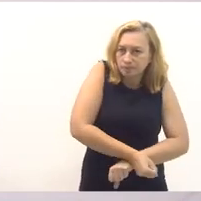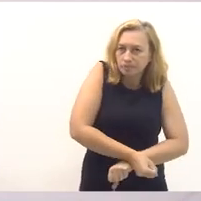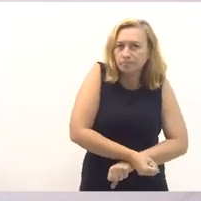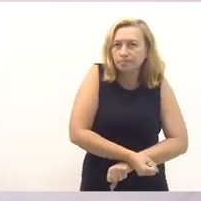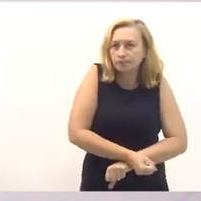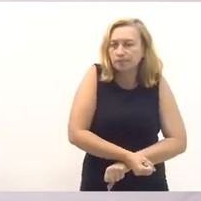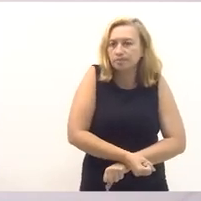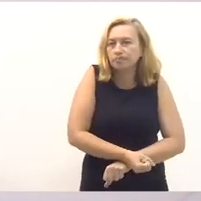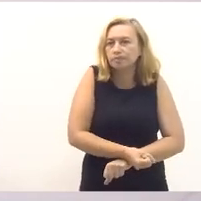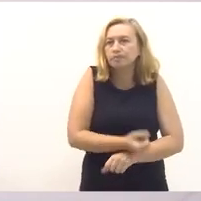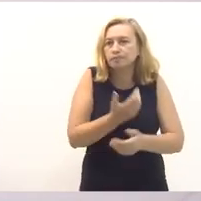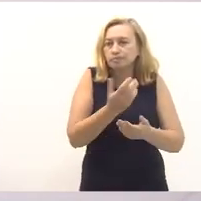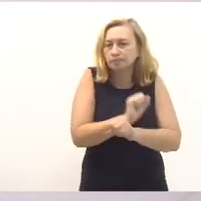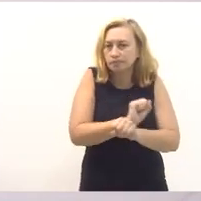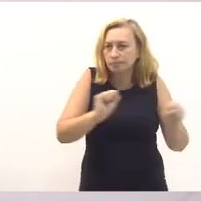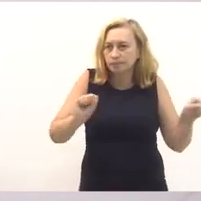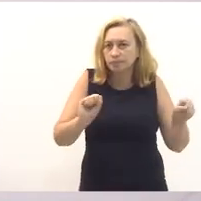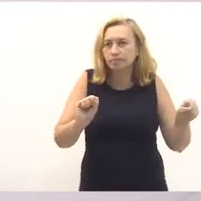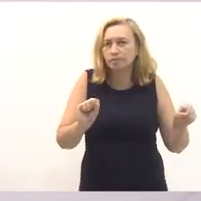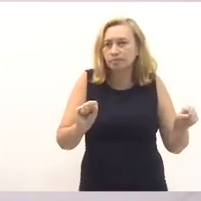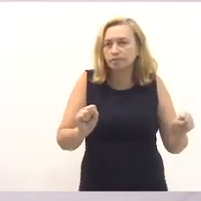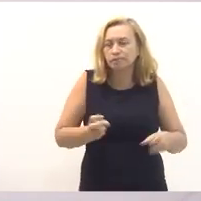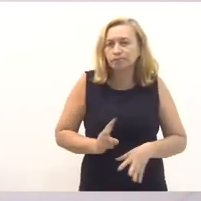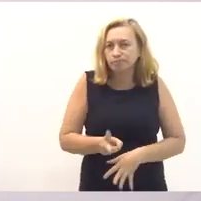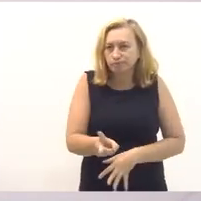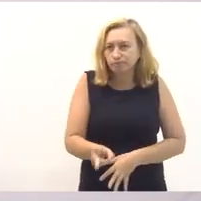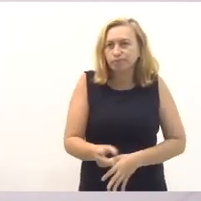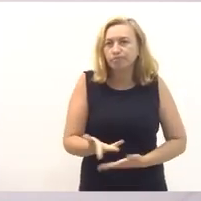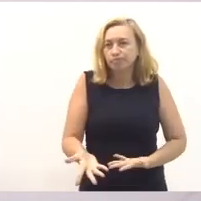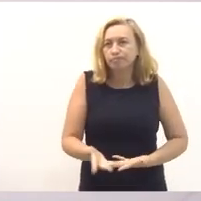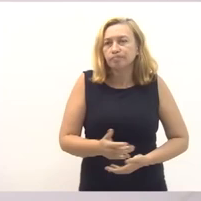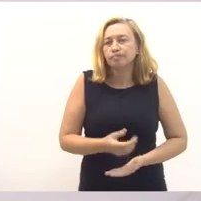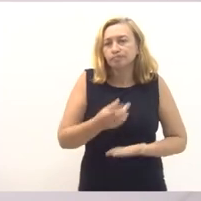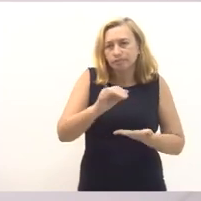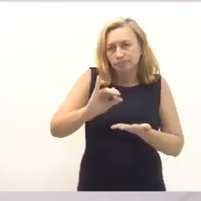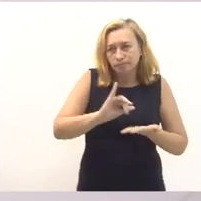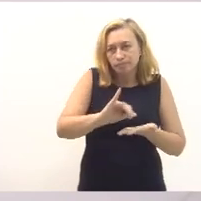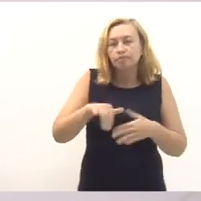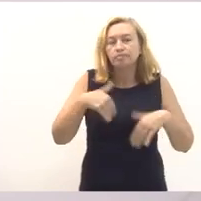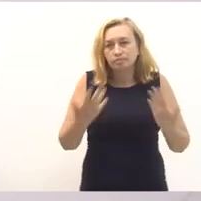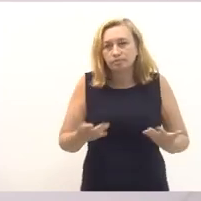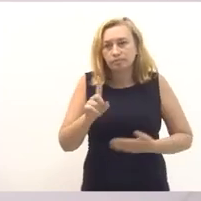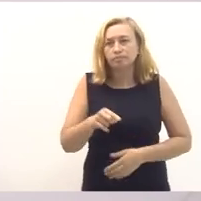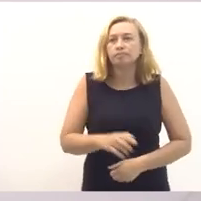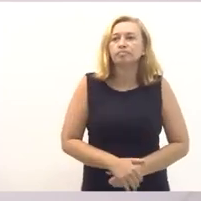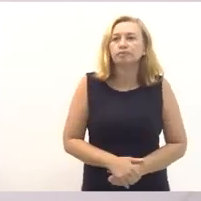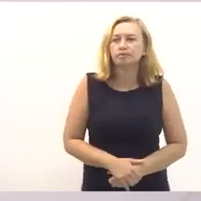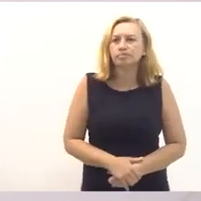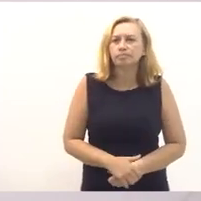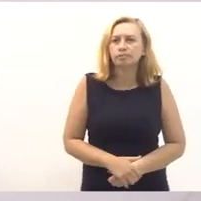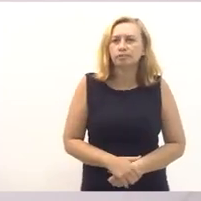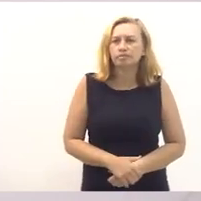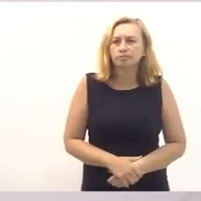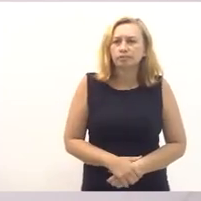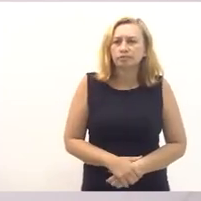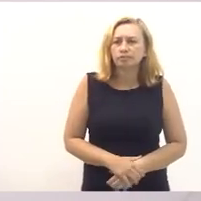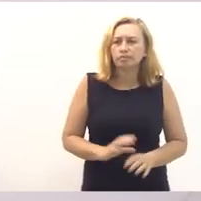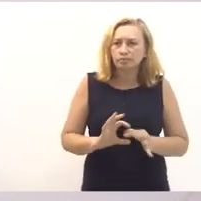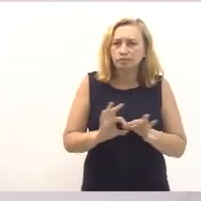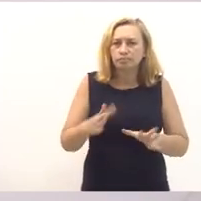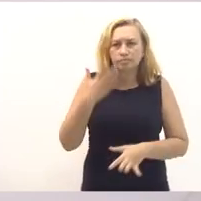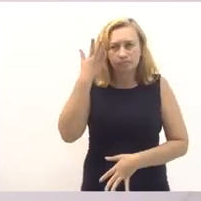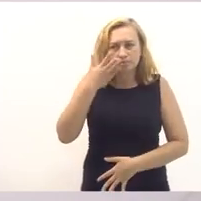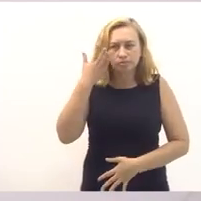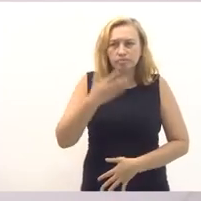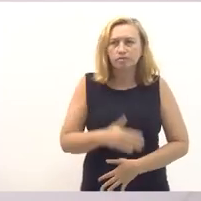né Acabou as algemas de ferro mas continua ou as algemas do Capital Então é isso aí é eu eu vim deixar